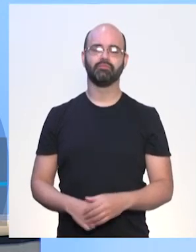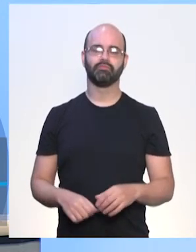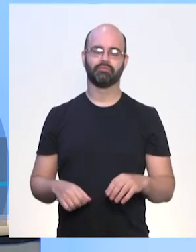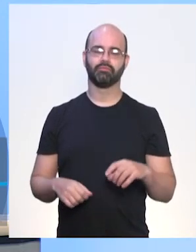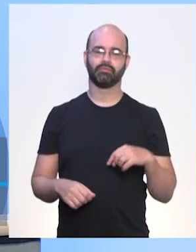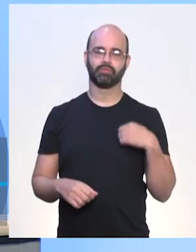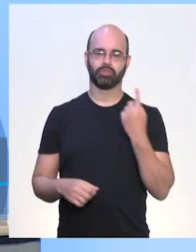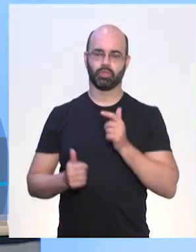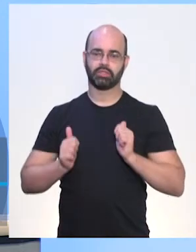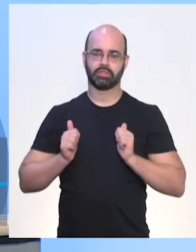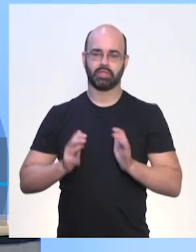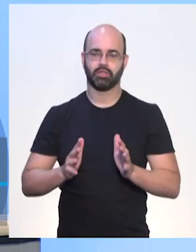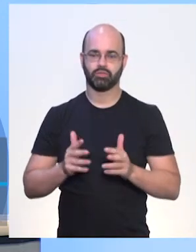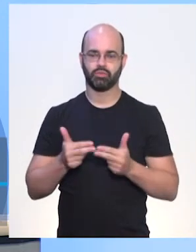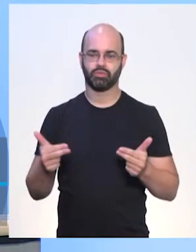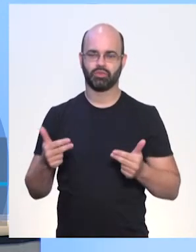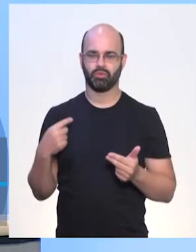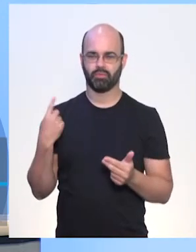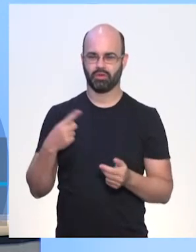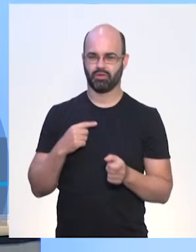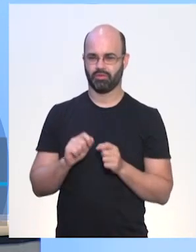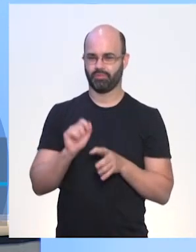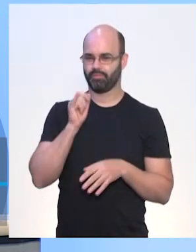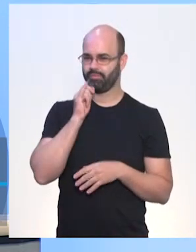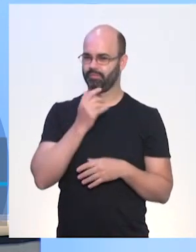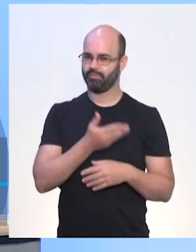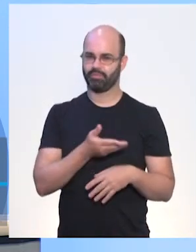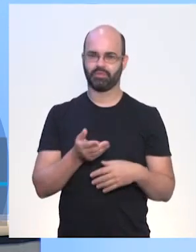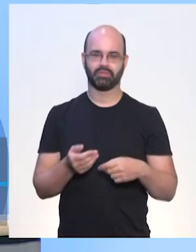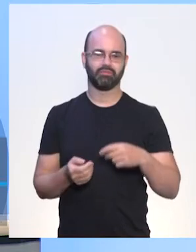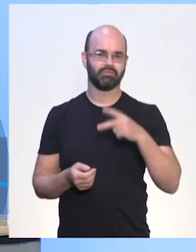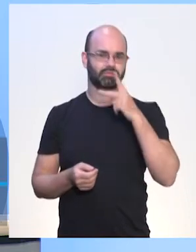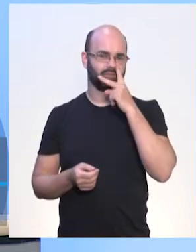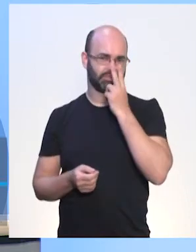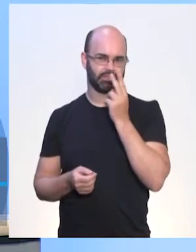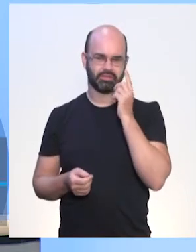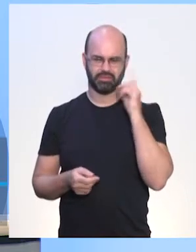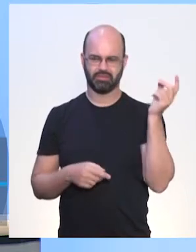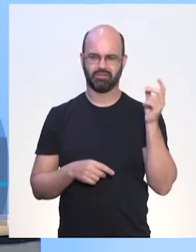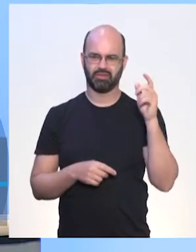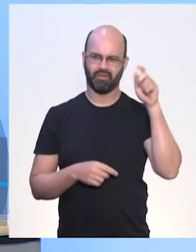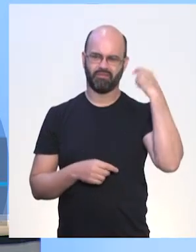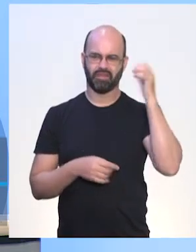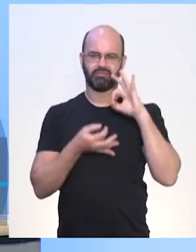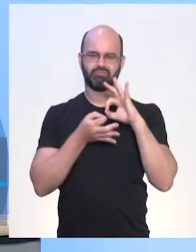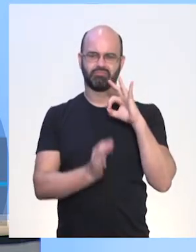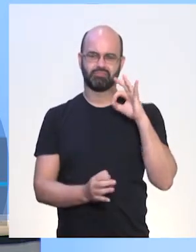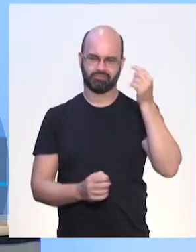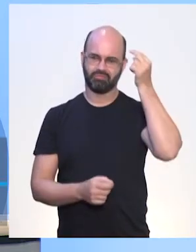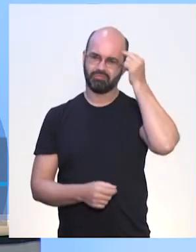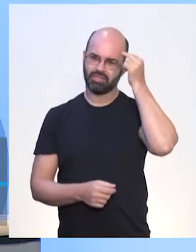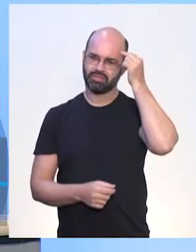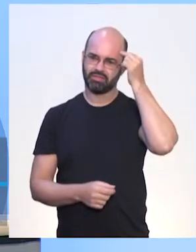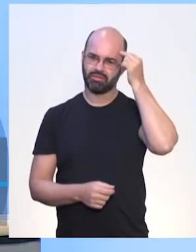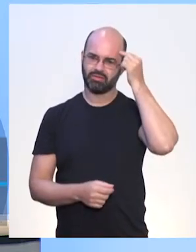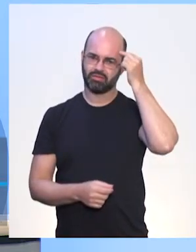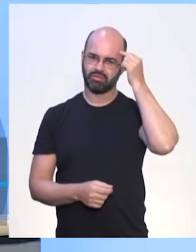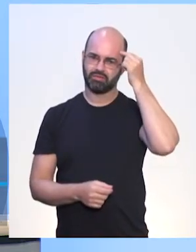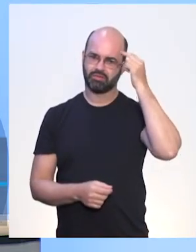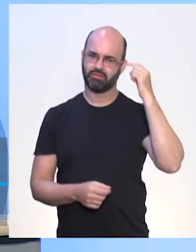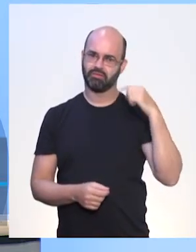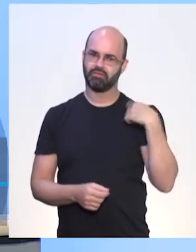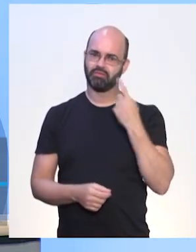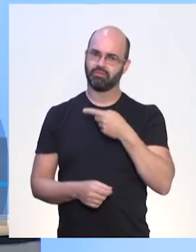temos em relação por exemplo a essa questão de achado que de repente o vídeo é longo pode interferir